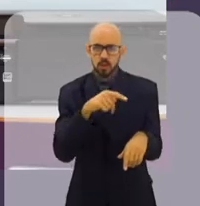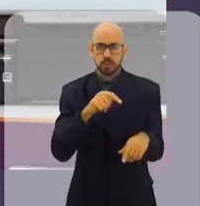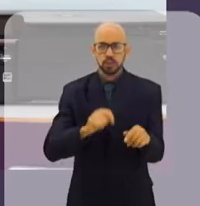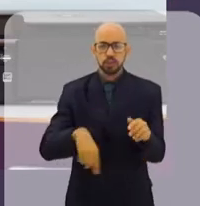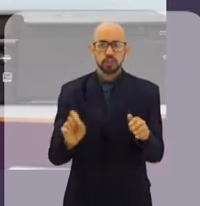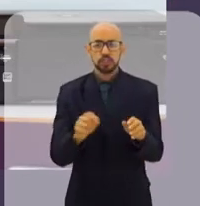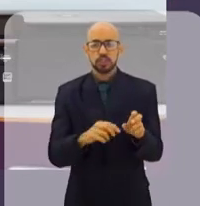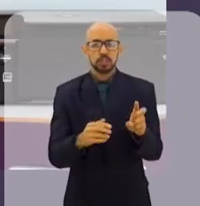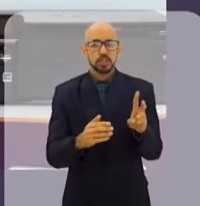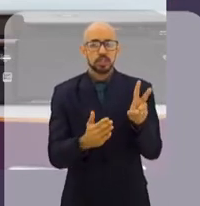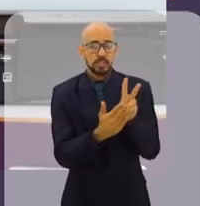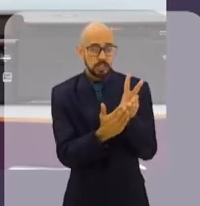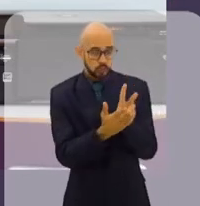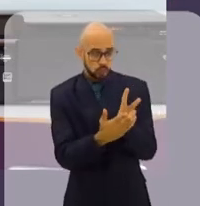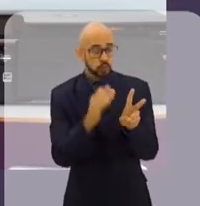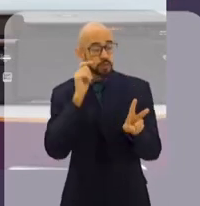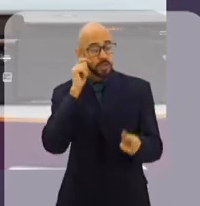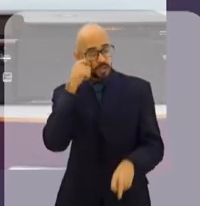negros e indígenas, né?